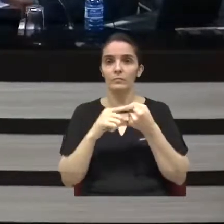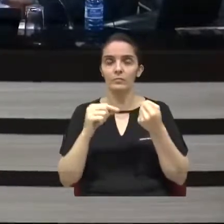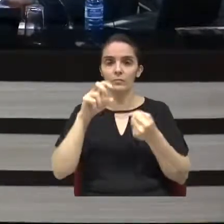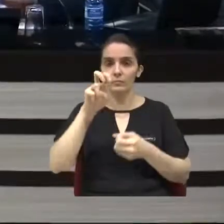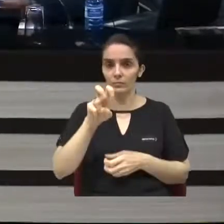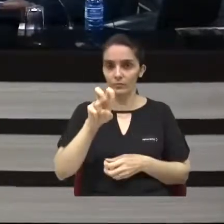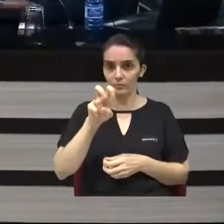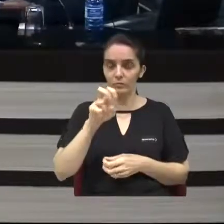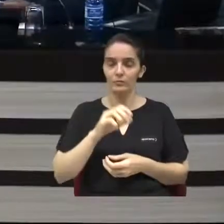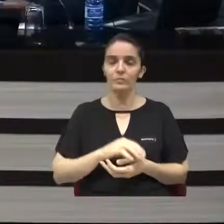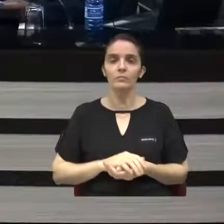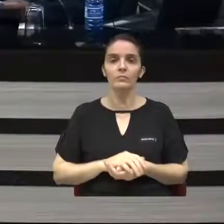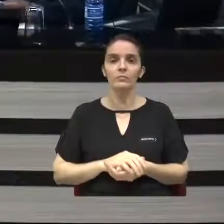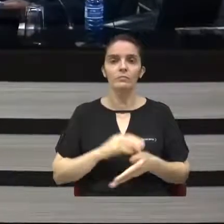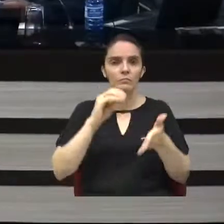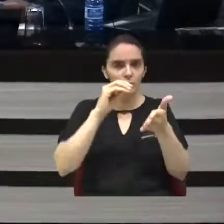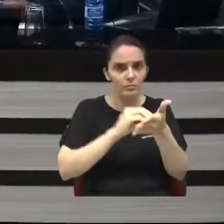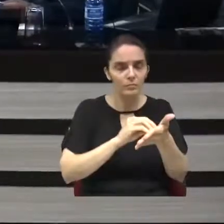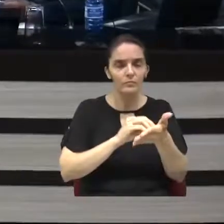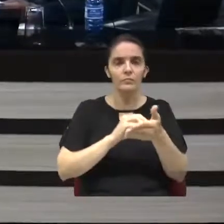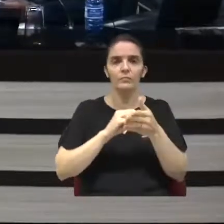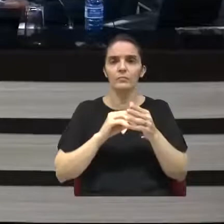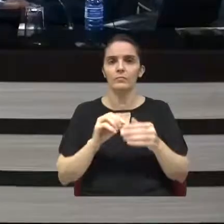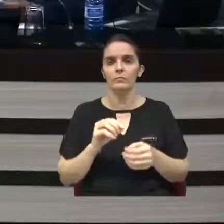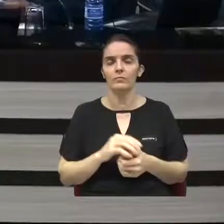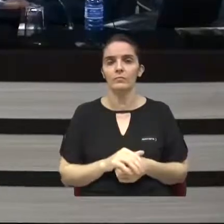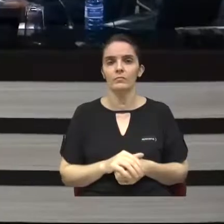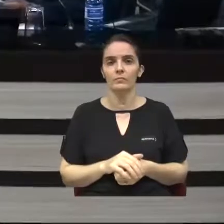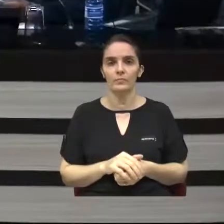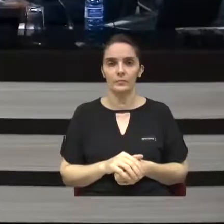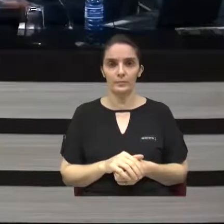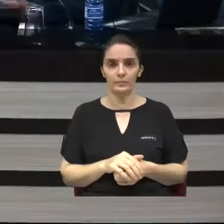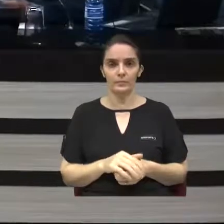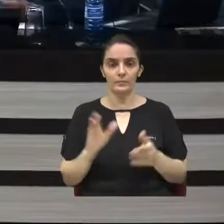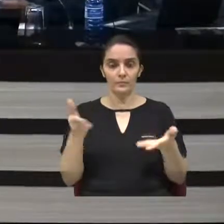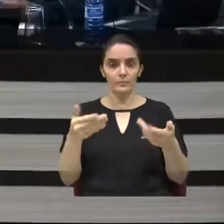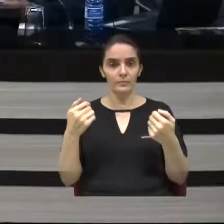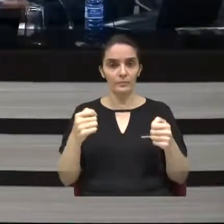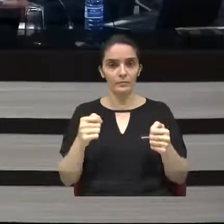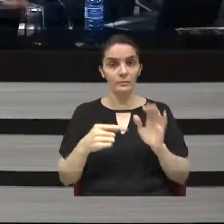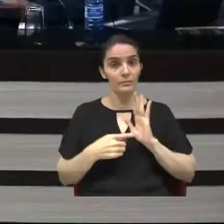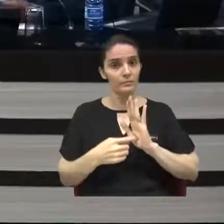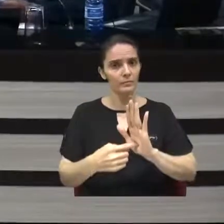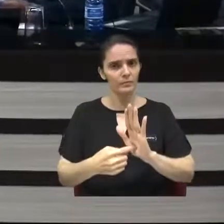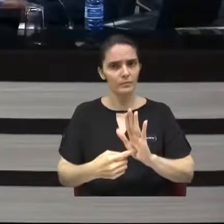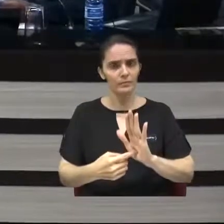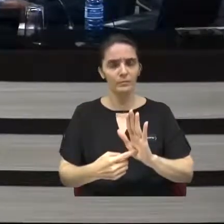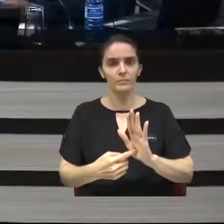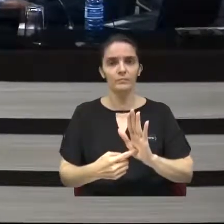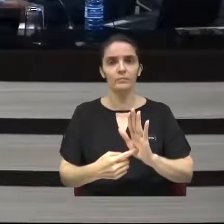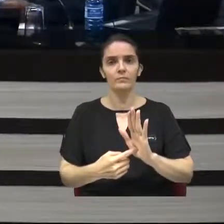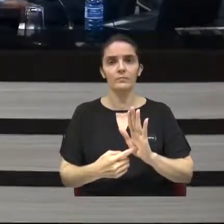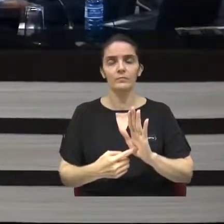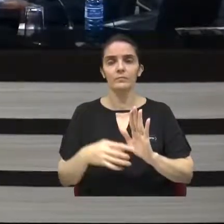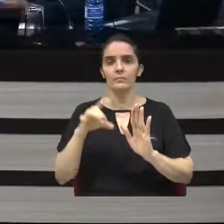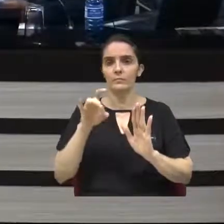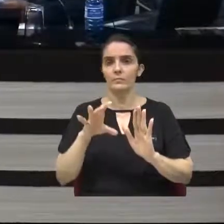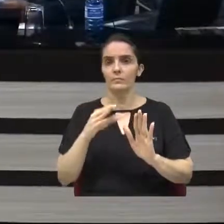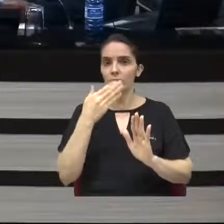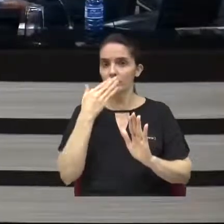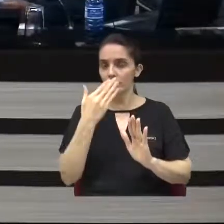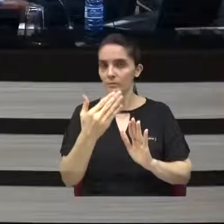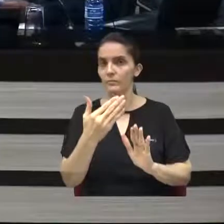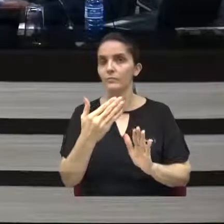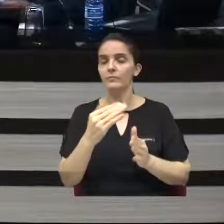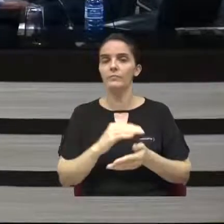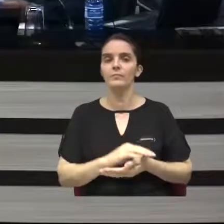decreto-lei. Grifo que fizemos é essencialmente para destacar a única condição exigida para o denunciante.